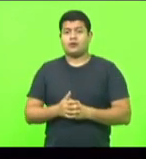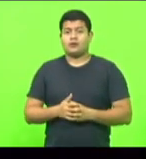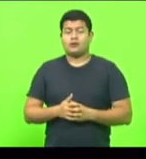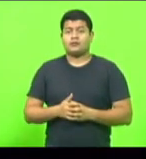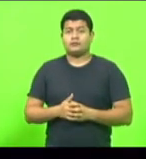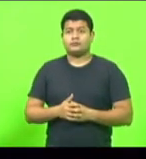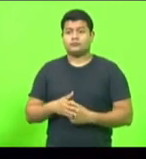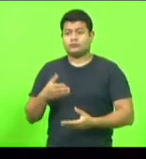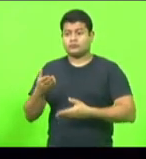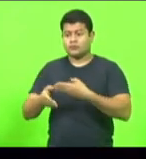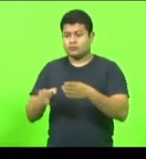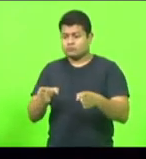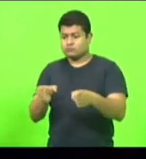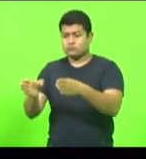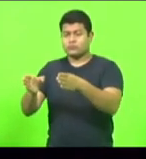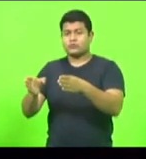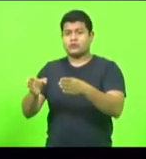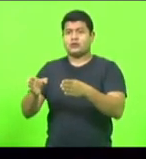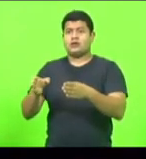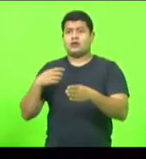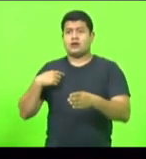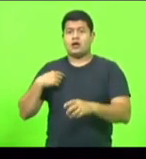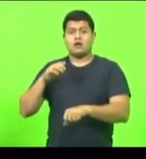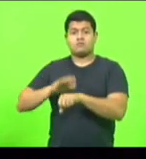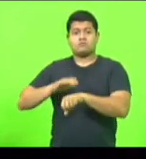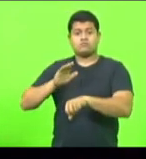caminhando no sentido da autodeclaração,